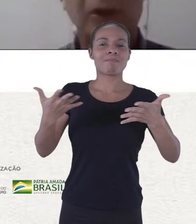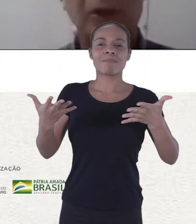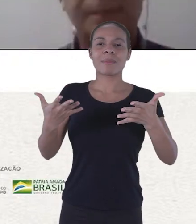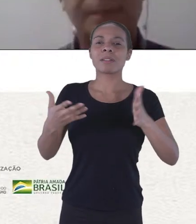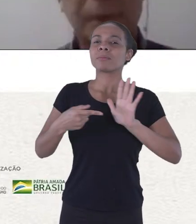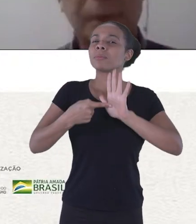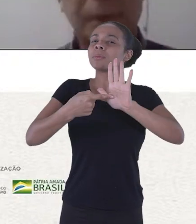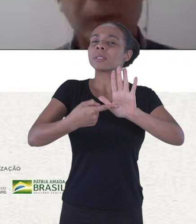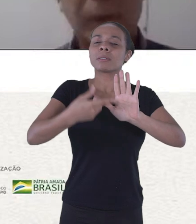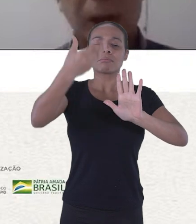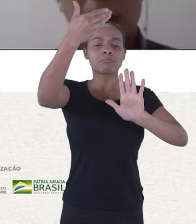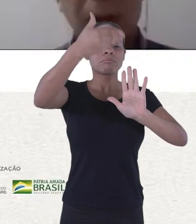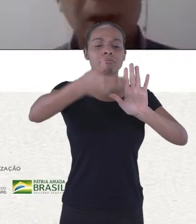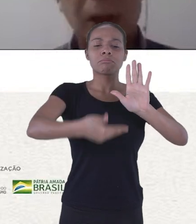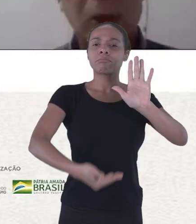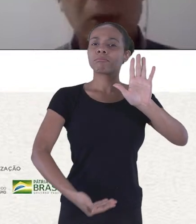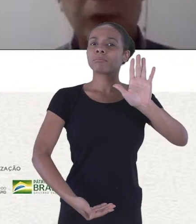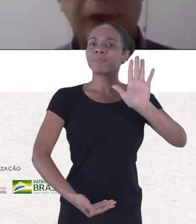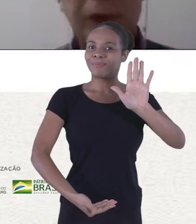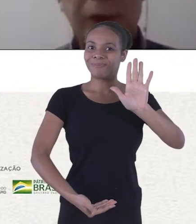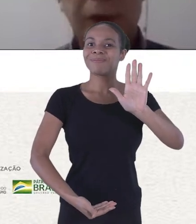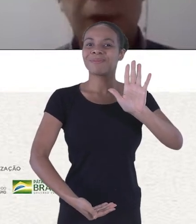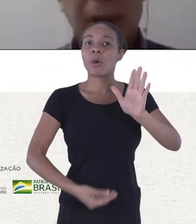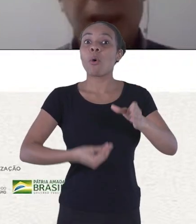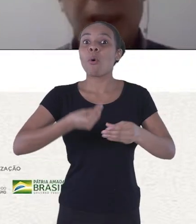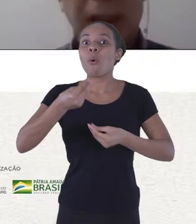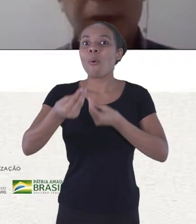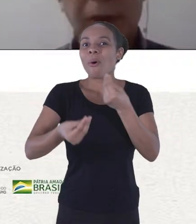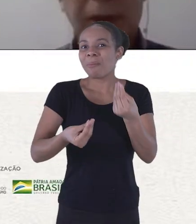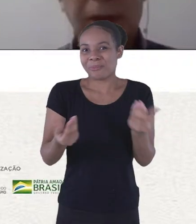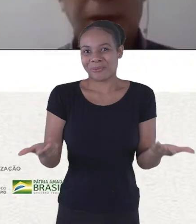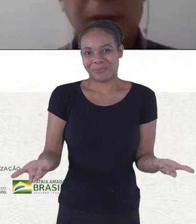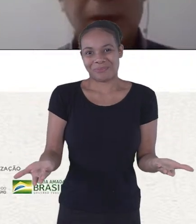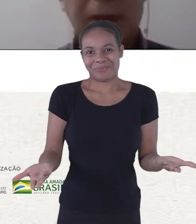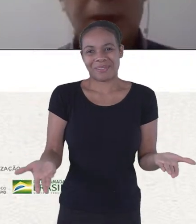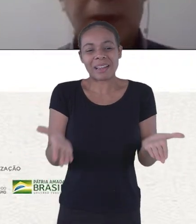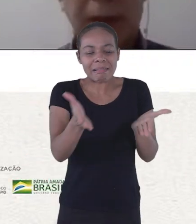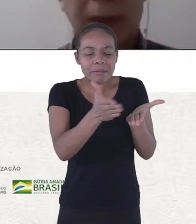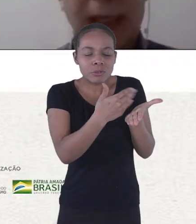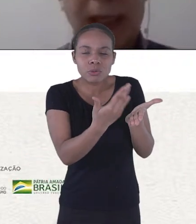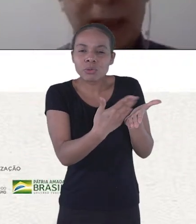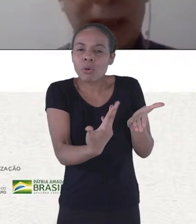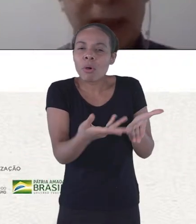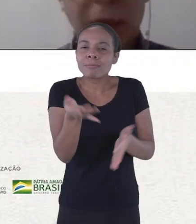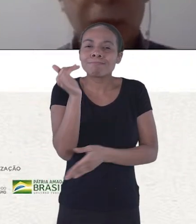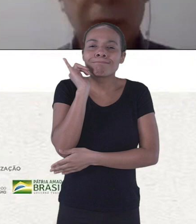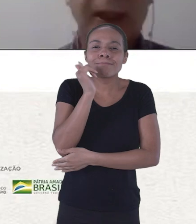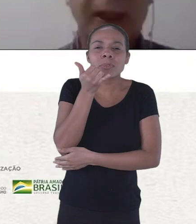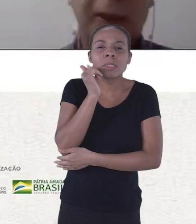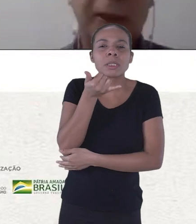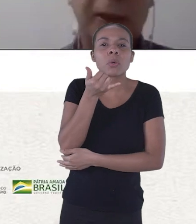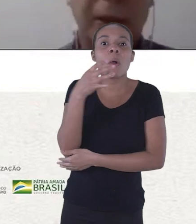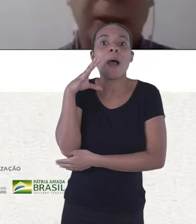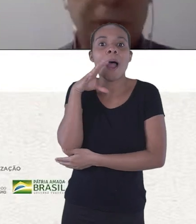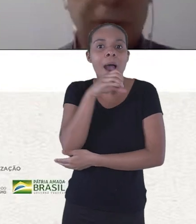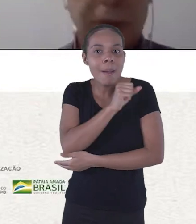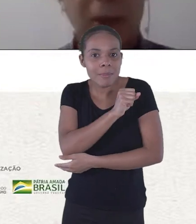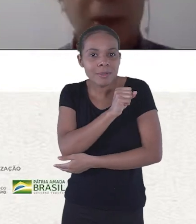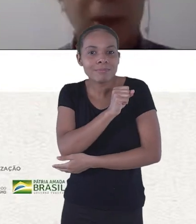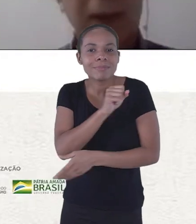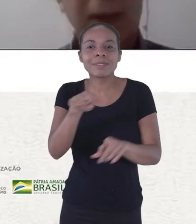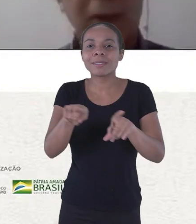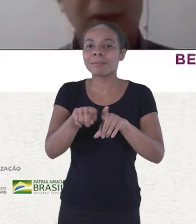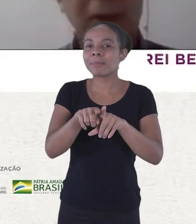leitor, como você conseguiu uma narrativa extremamente ágil e elegante. Eu vou fazer